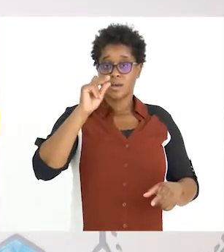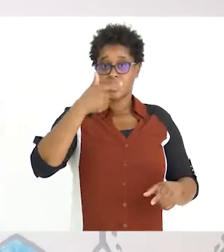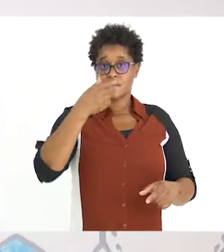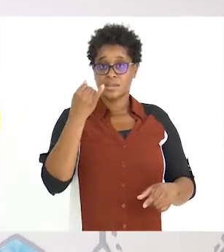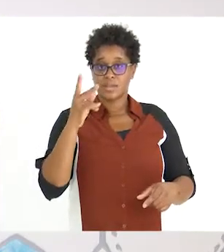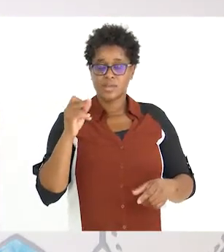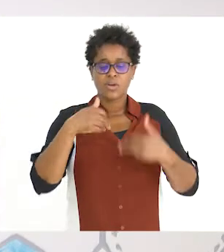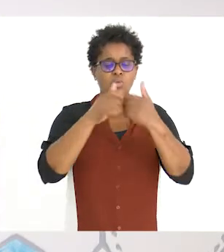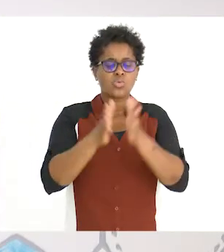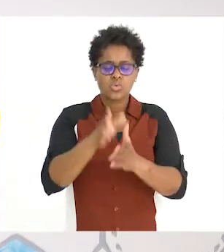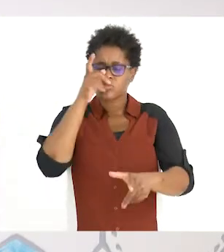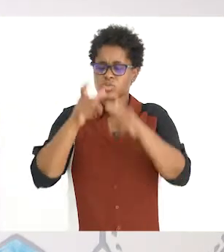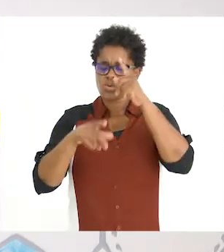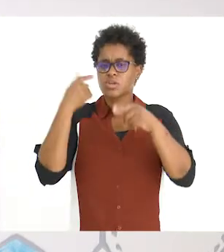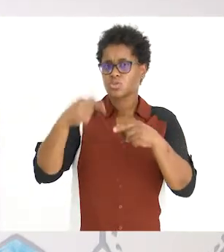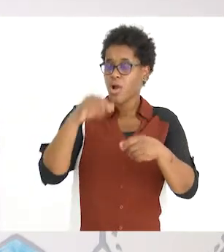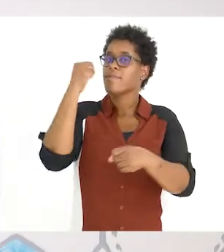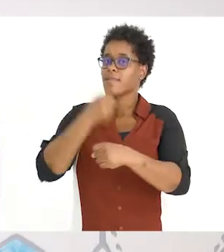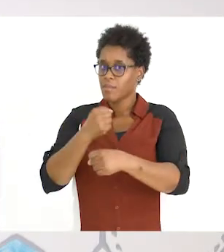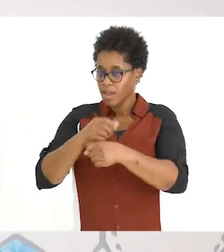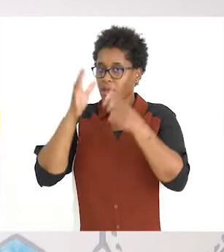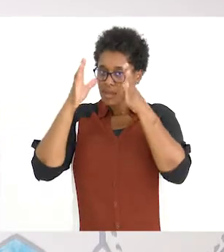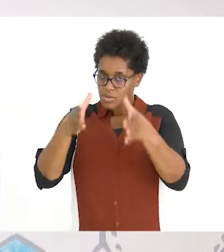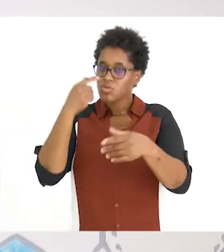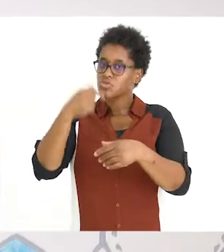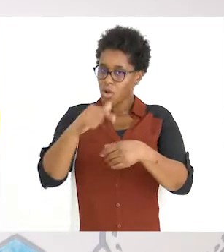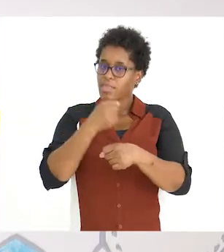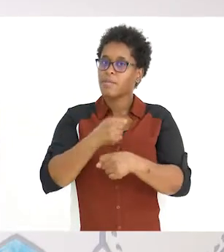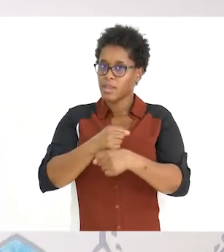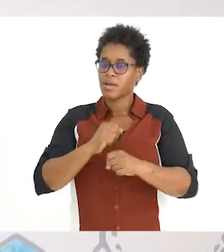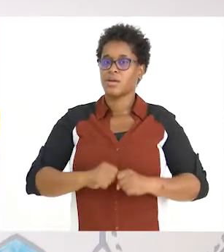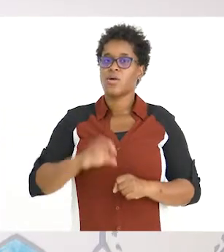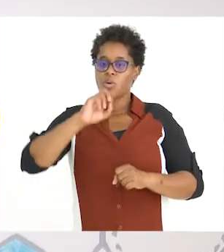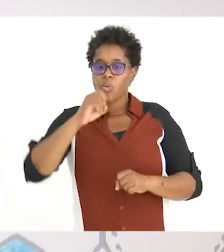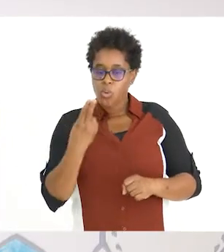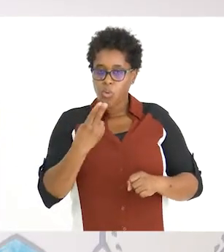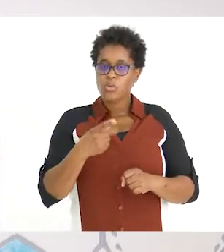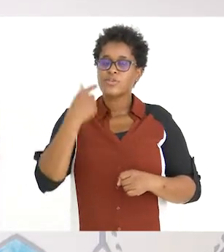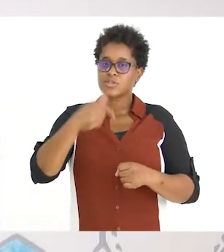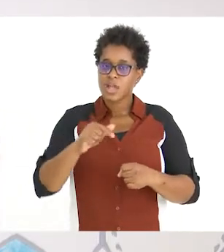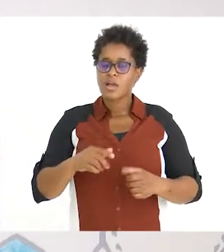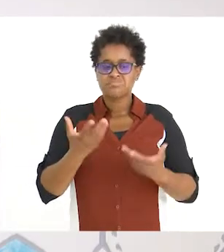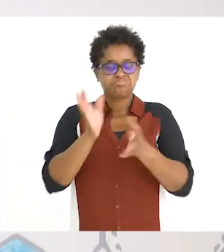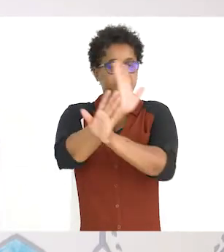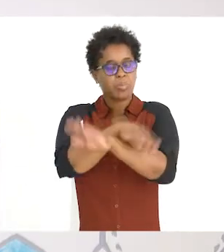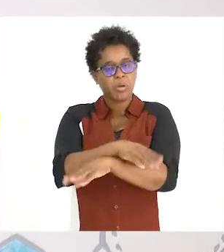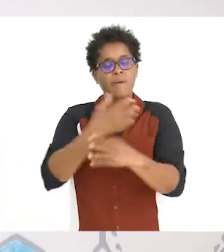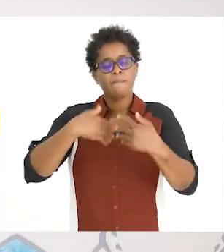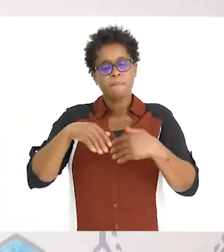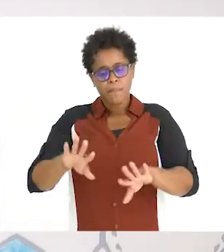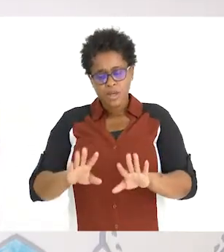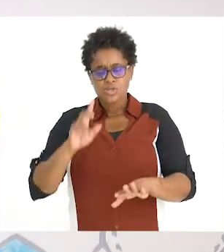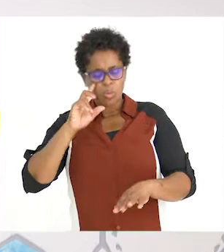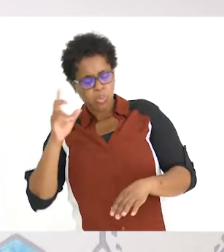trabalhar, prestar atenção, que estão a trabalhar ou estando desempregados, mas estão à procura